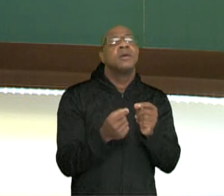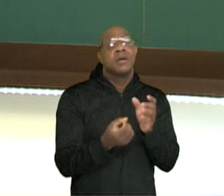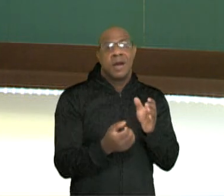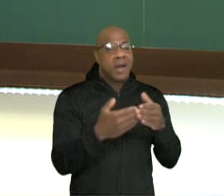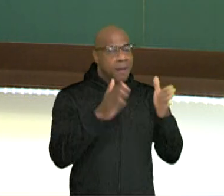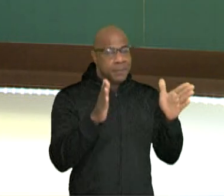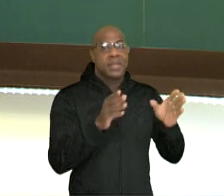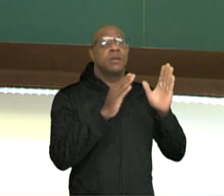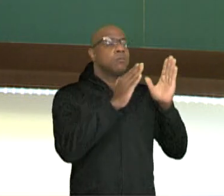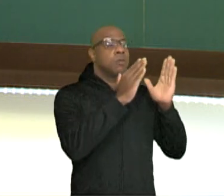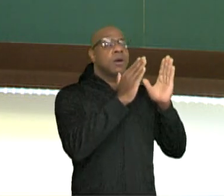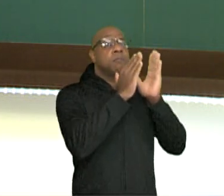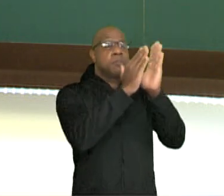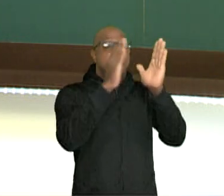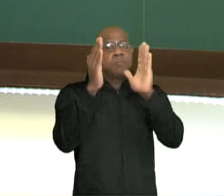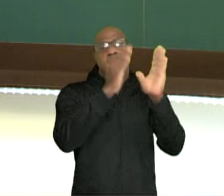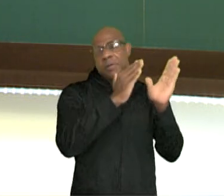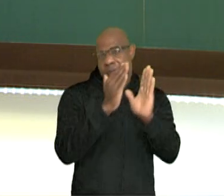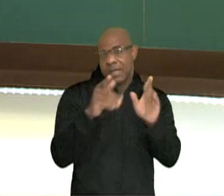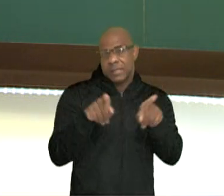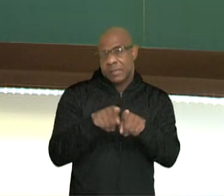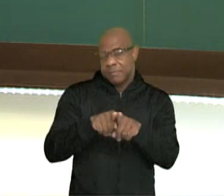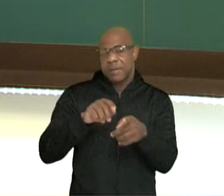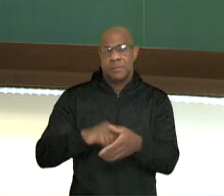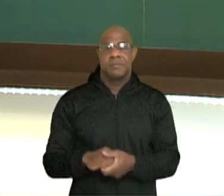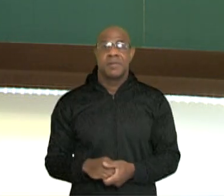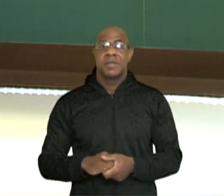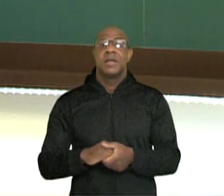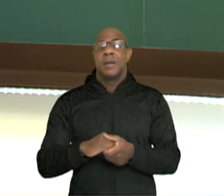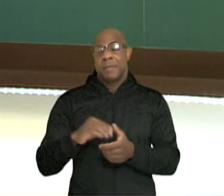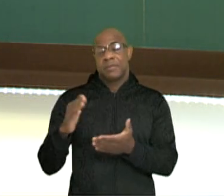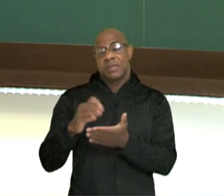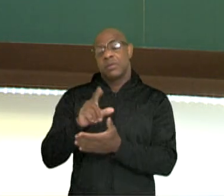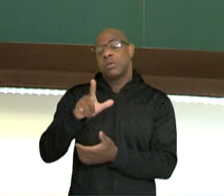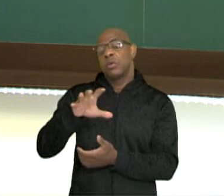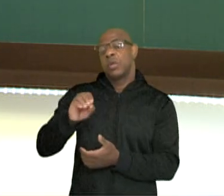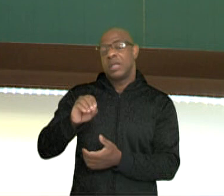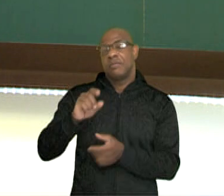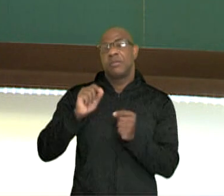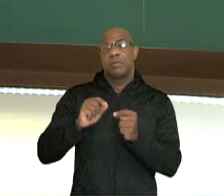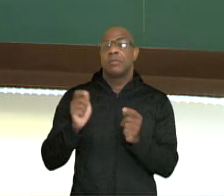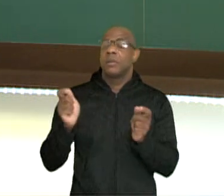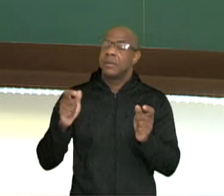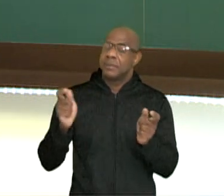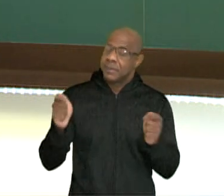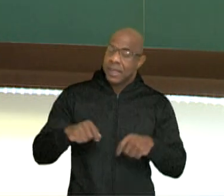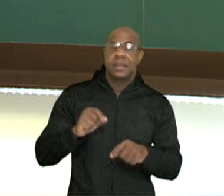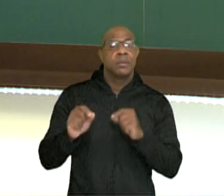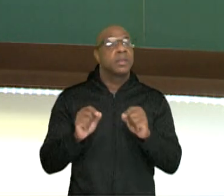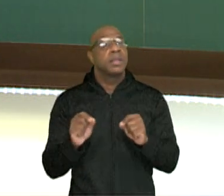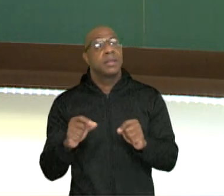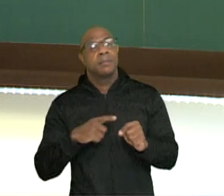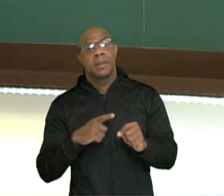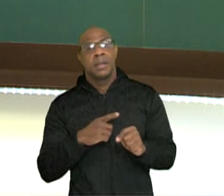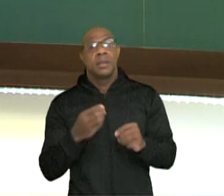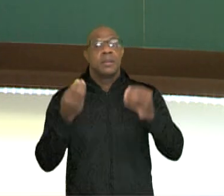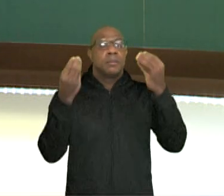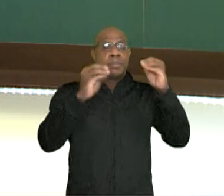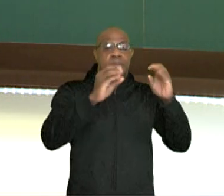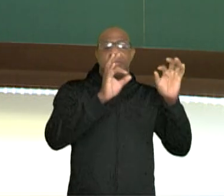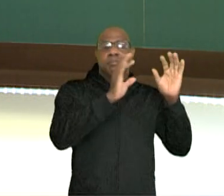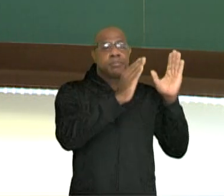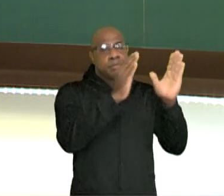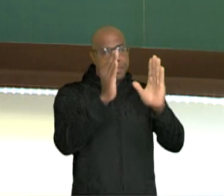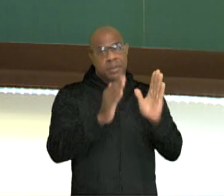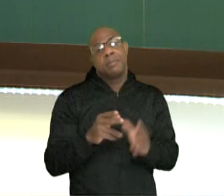foi adaptado, foi organizado para que os livros fossem, então, né, colocados à disposição